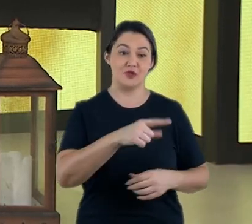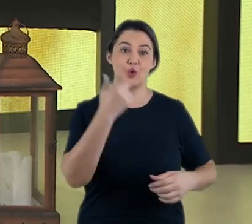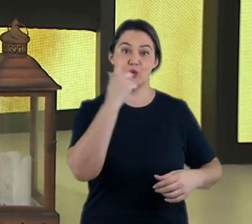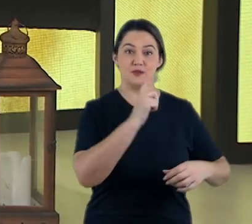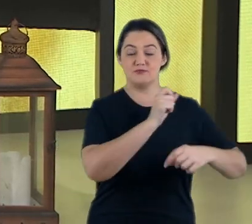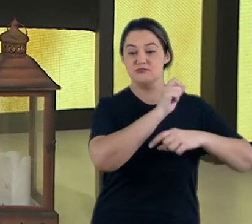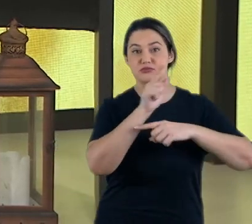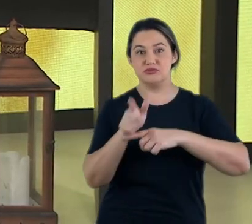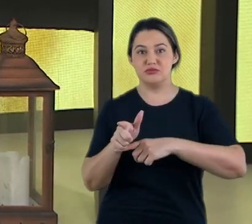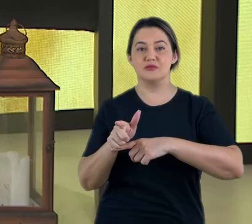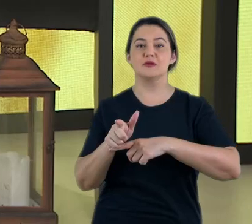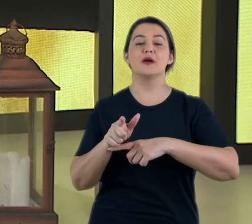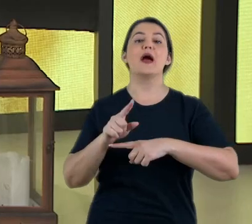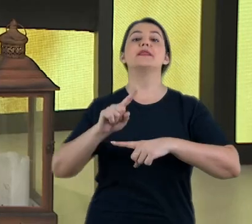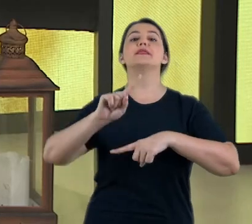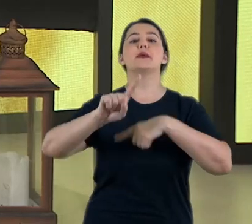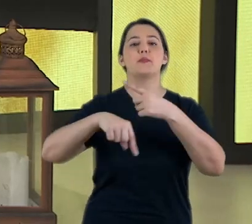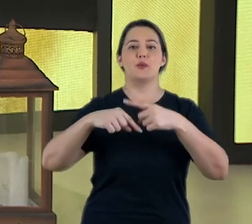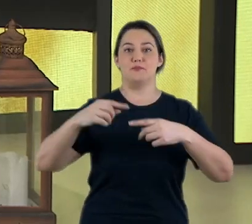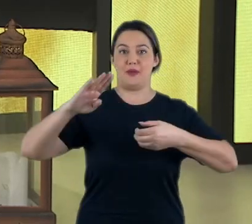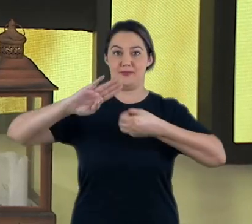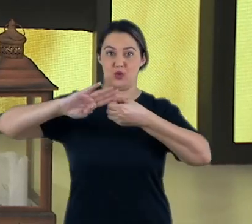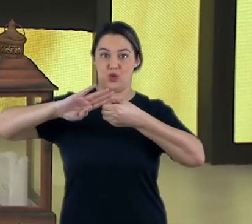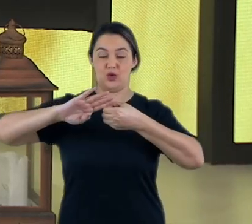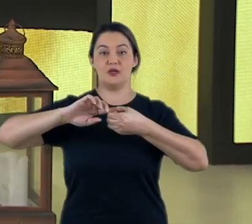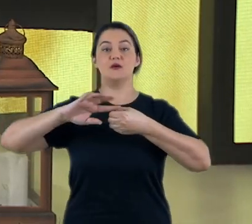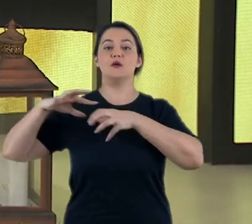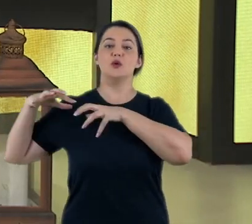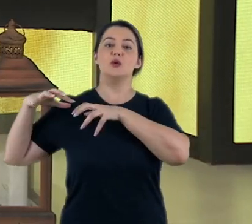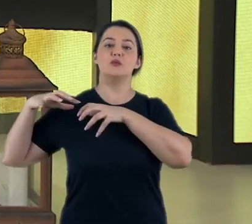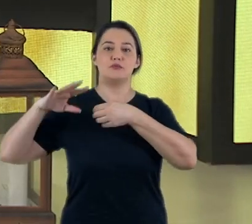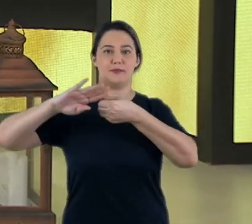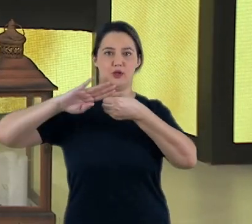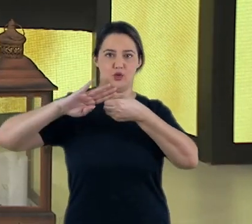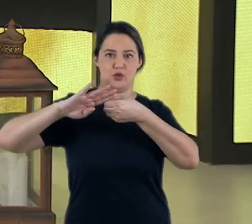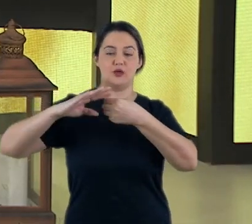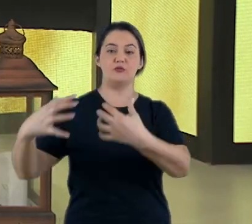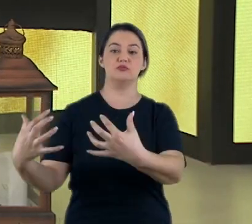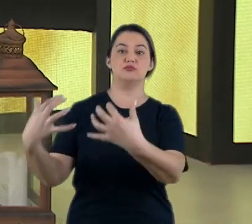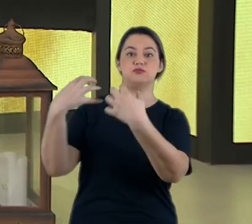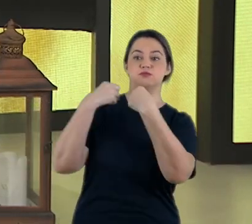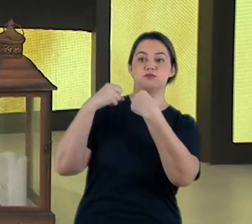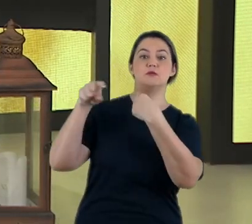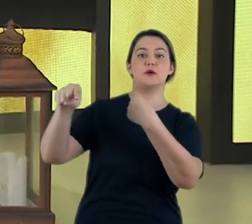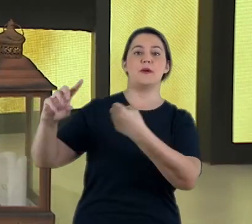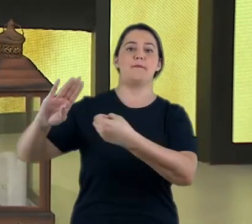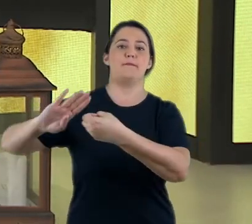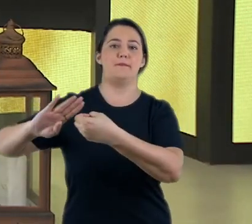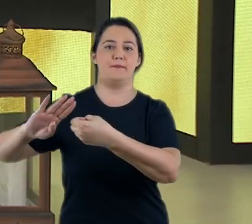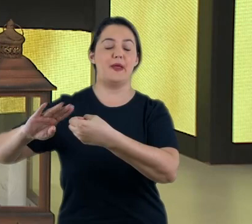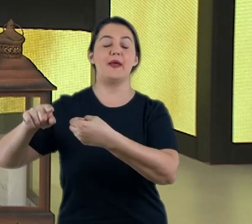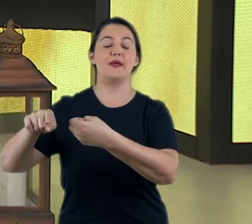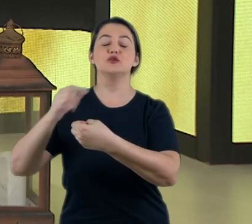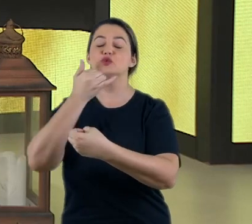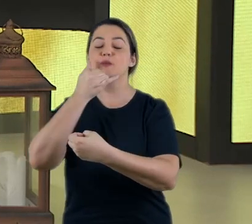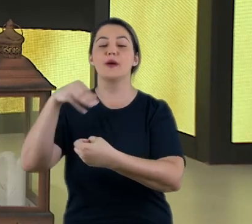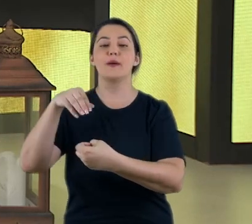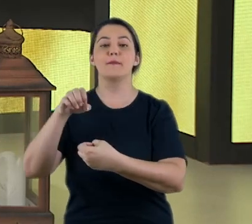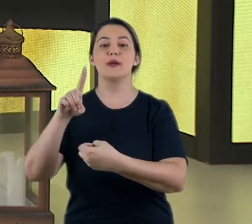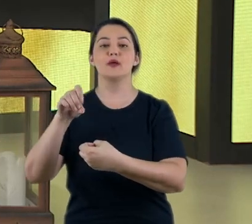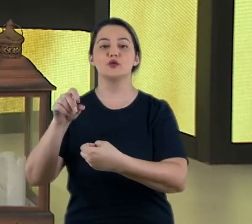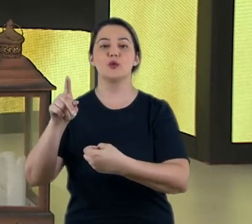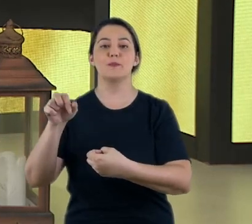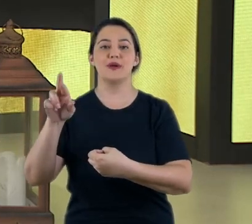da Medo-Pérsia, que seguiu a Babilônia. E ele exatamente está aqui representado, porque a